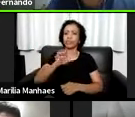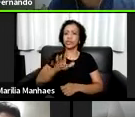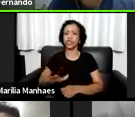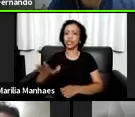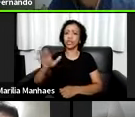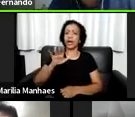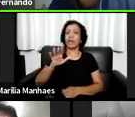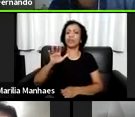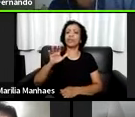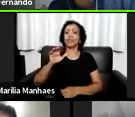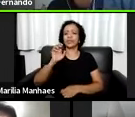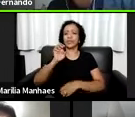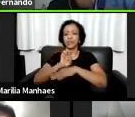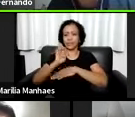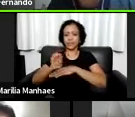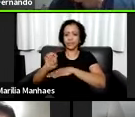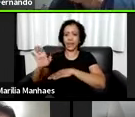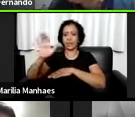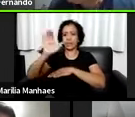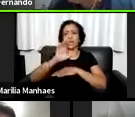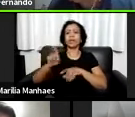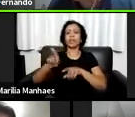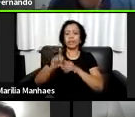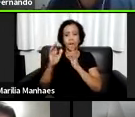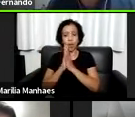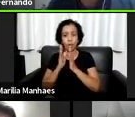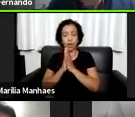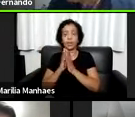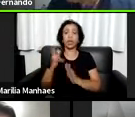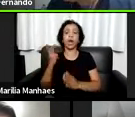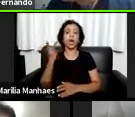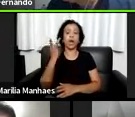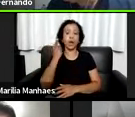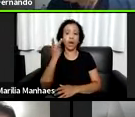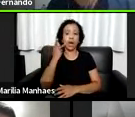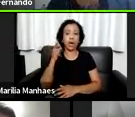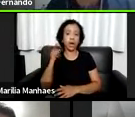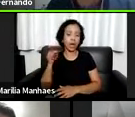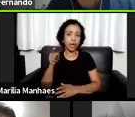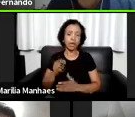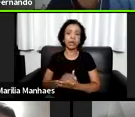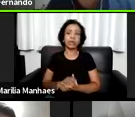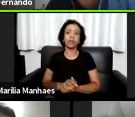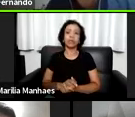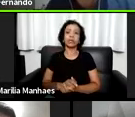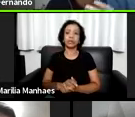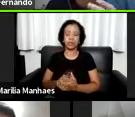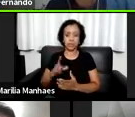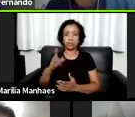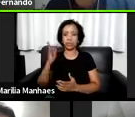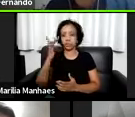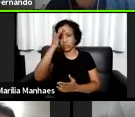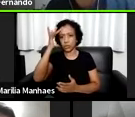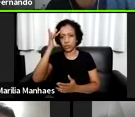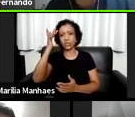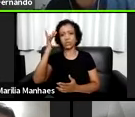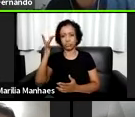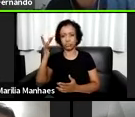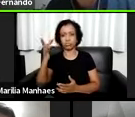convenções estaduais. Tem um pedido de oração aqui pelo Ceará, muitos casos. O irmão Melquisedeque lá do Ceará